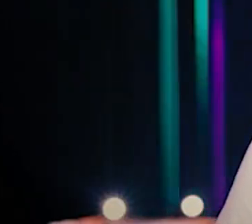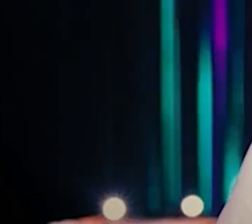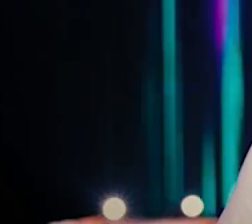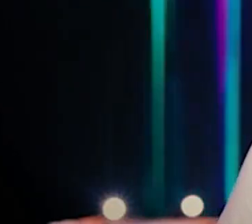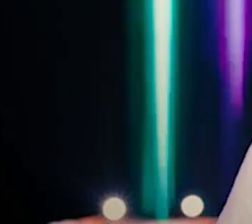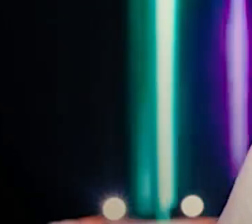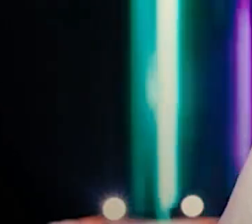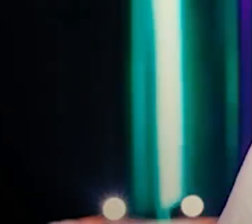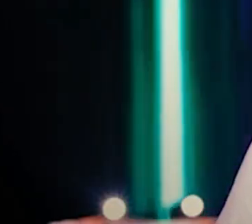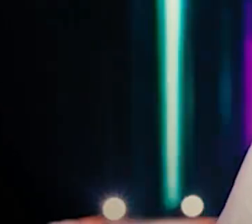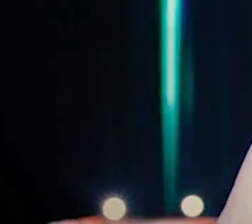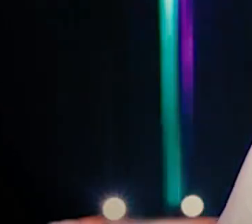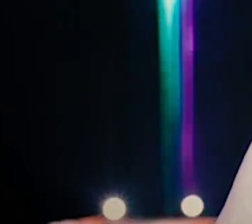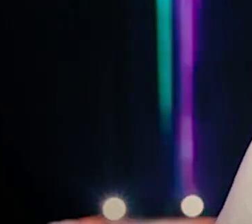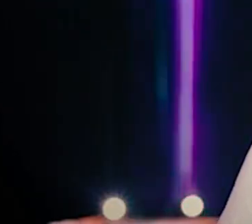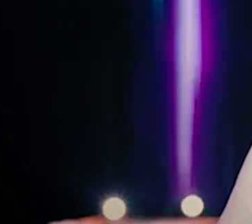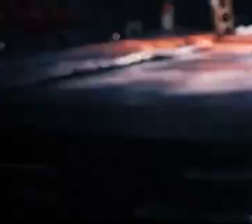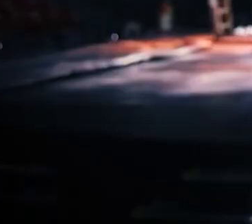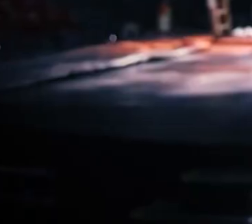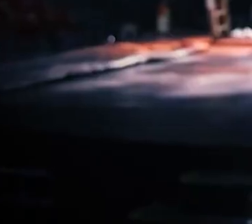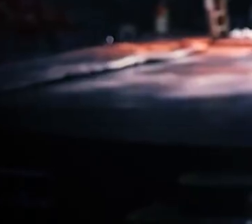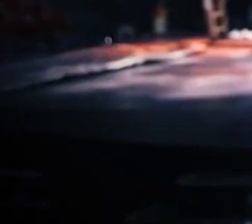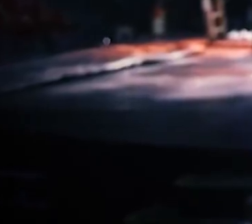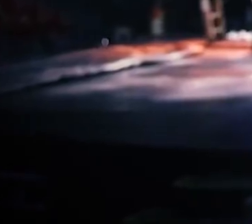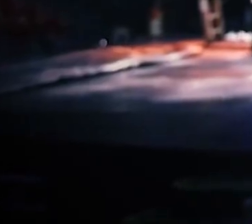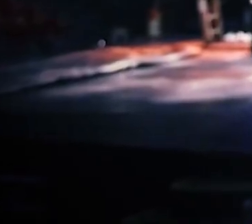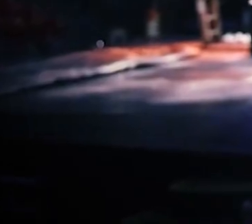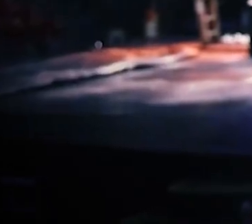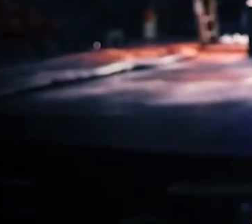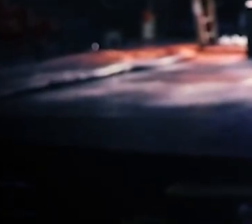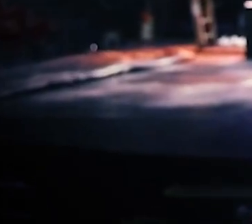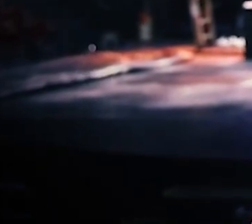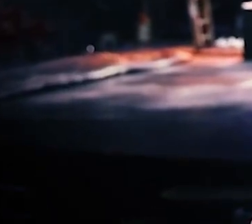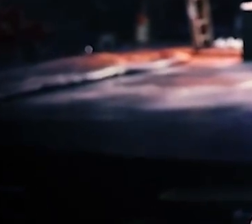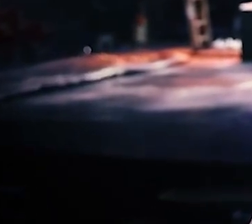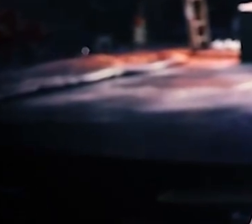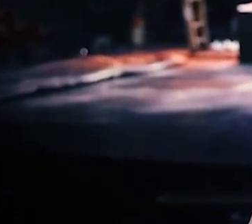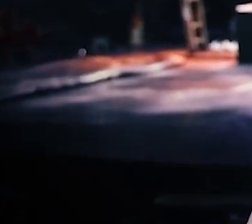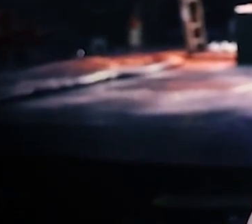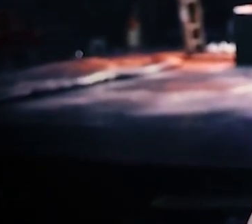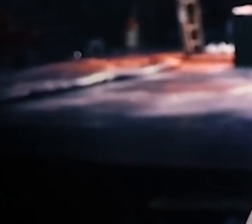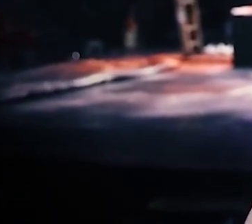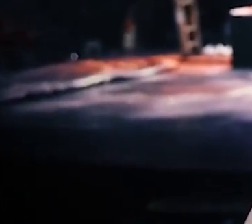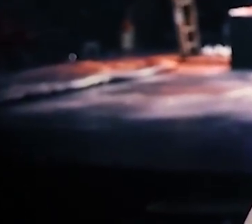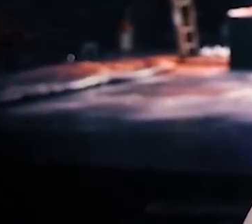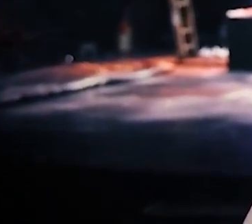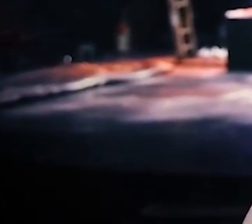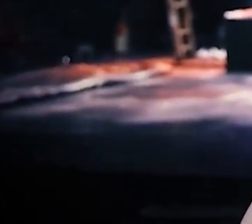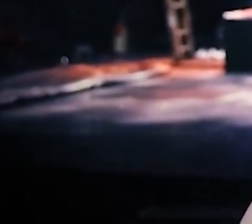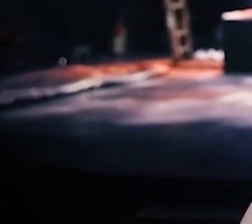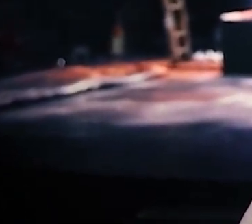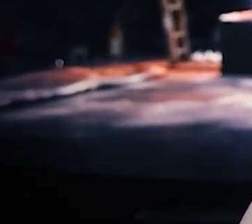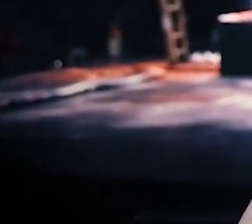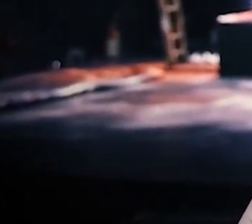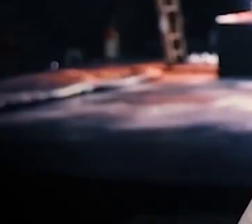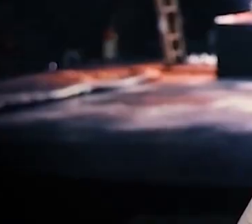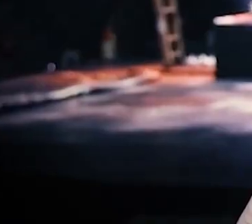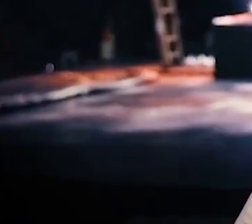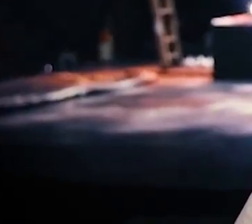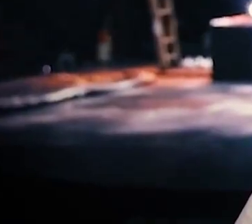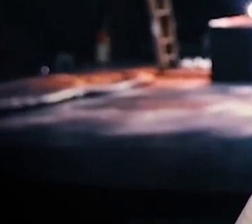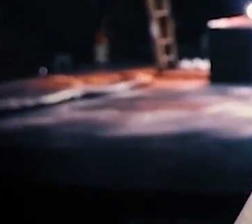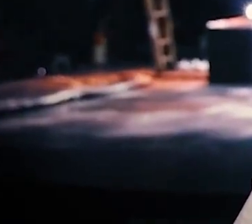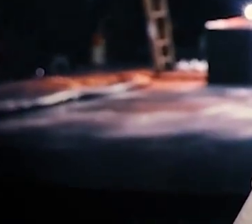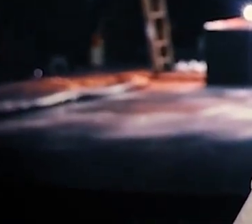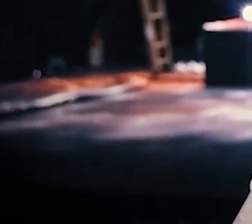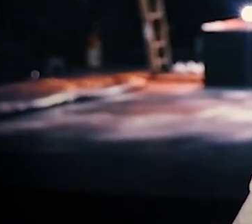de generosidade, de empatia. É dizer sim à vida, mesmo na hora mais difícil. E tem um detalhe